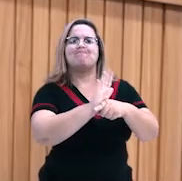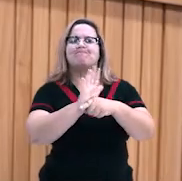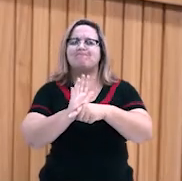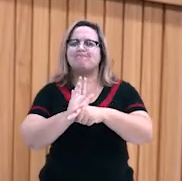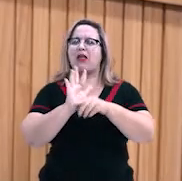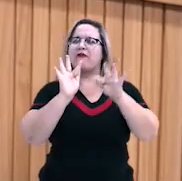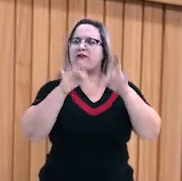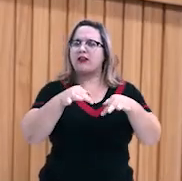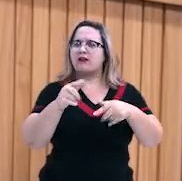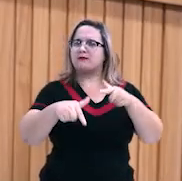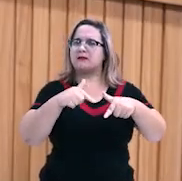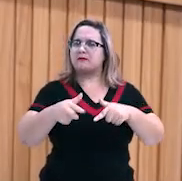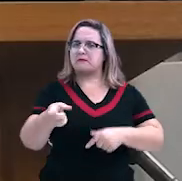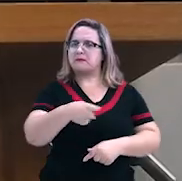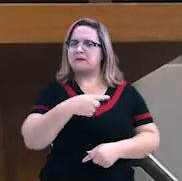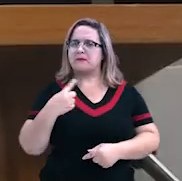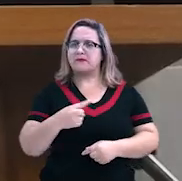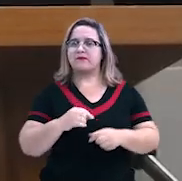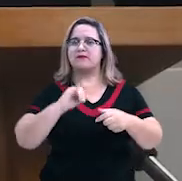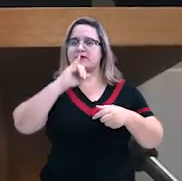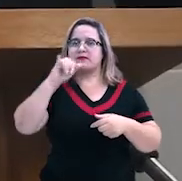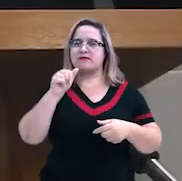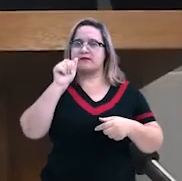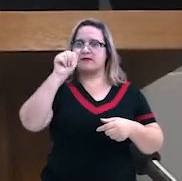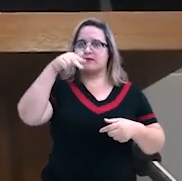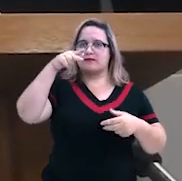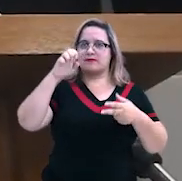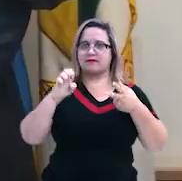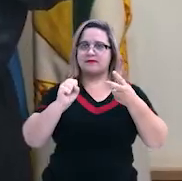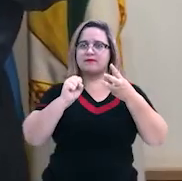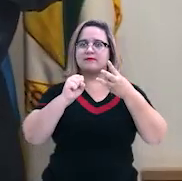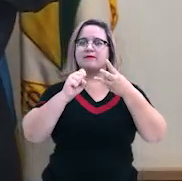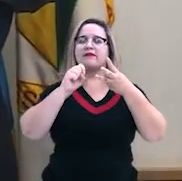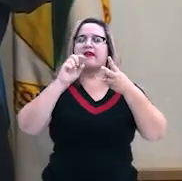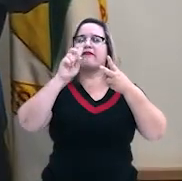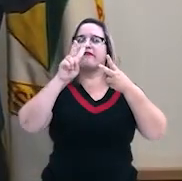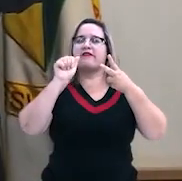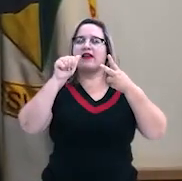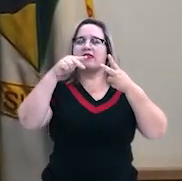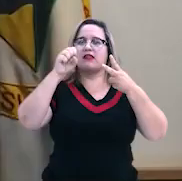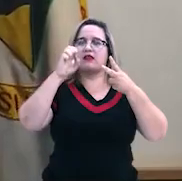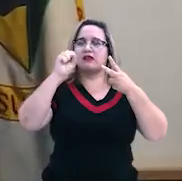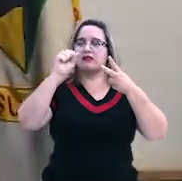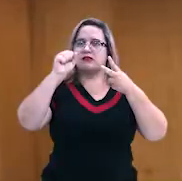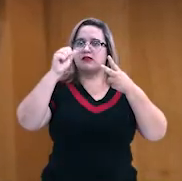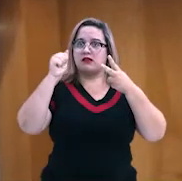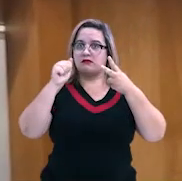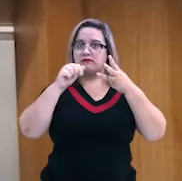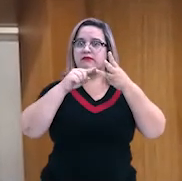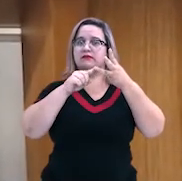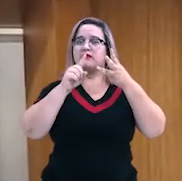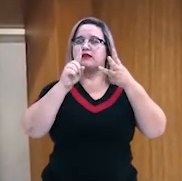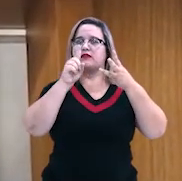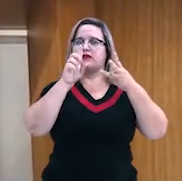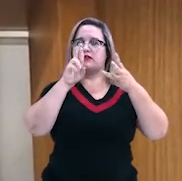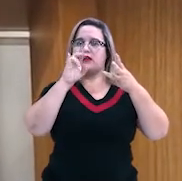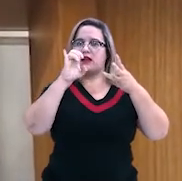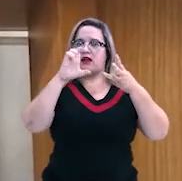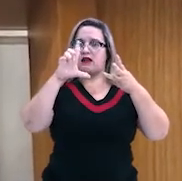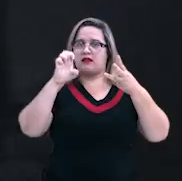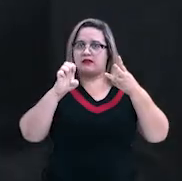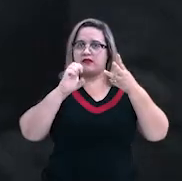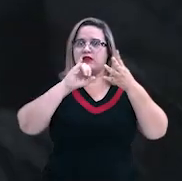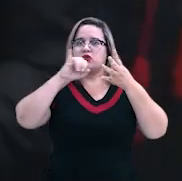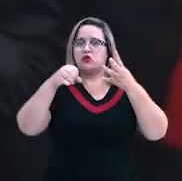que é o destinatário final do nosso trabalho. Jaques de Barros Lopes, Vanessa Assis Barufi, Driele de Oliveira